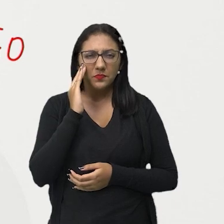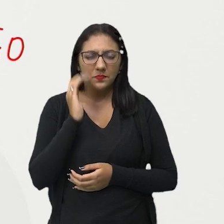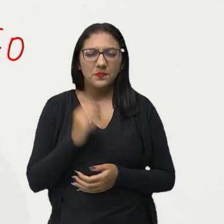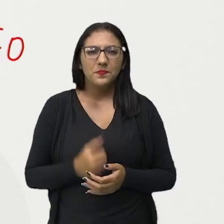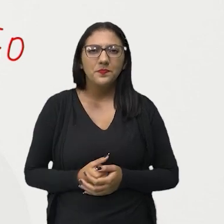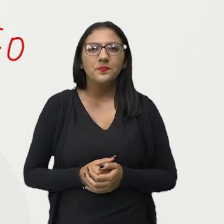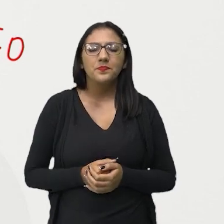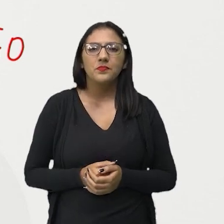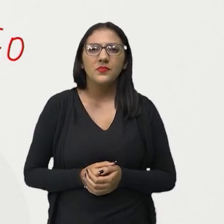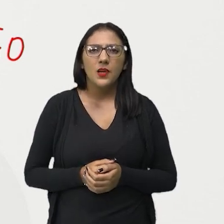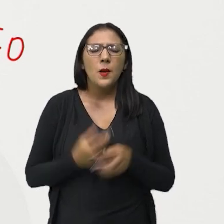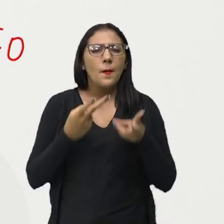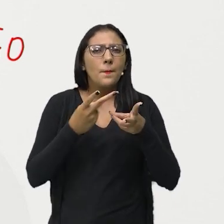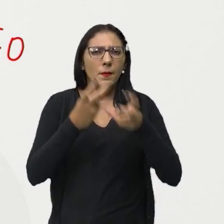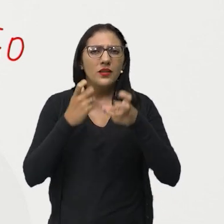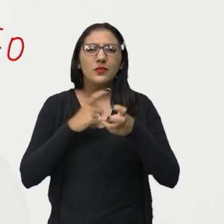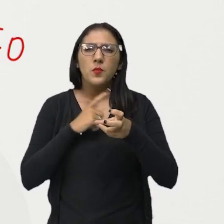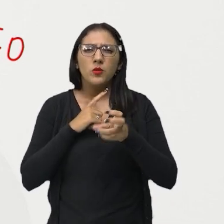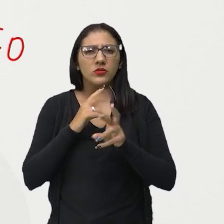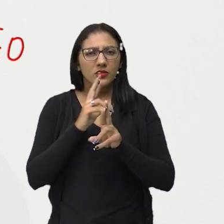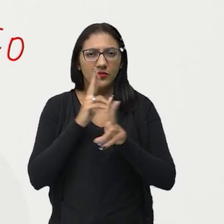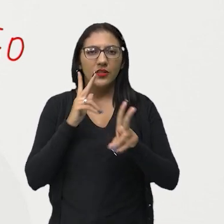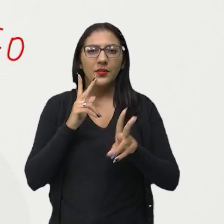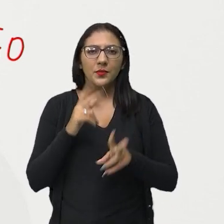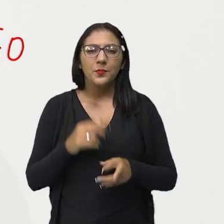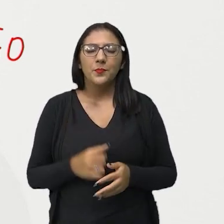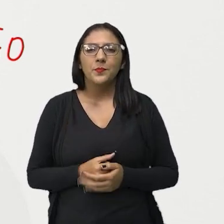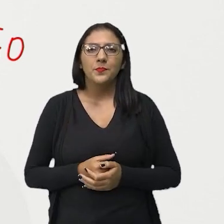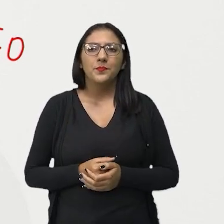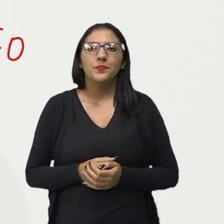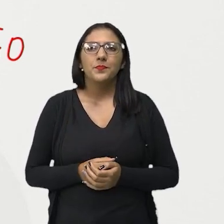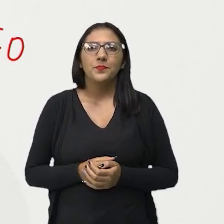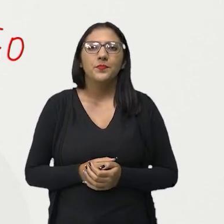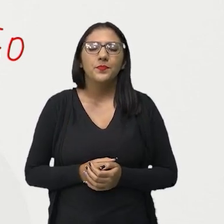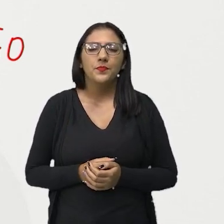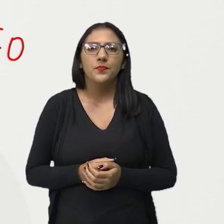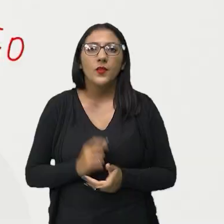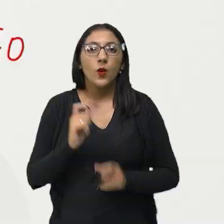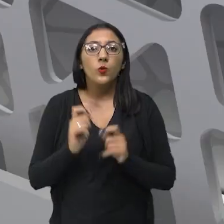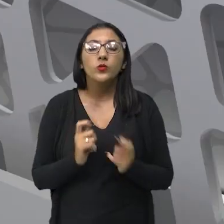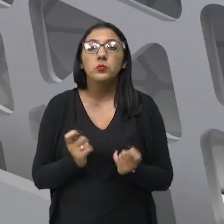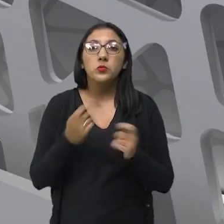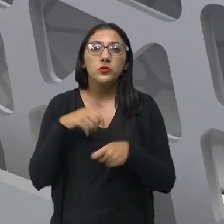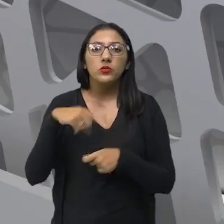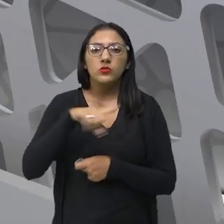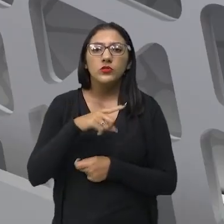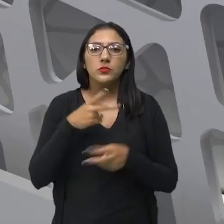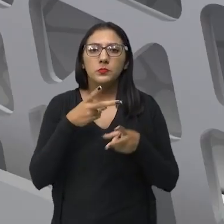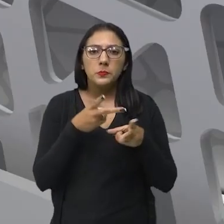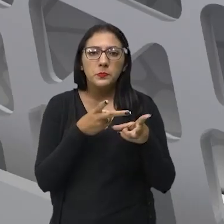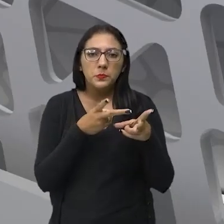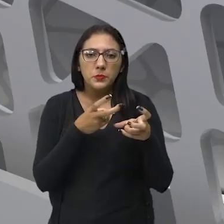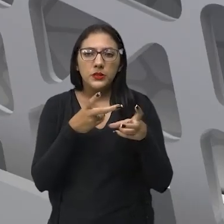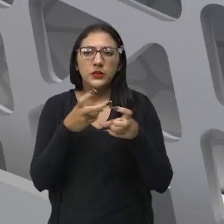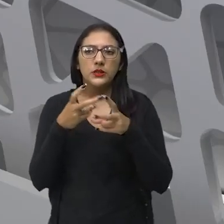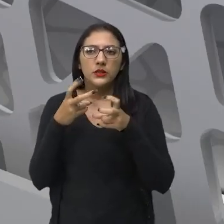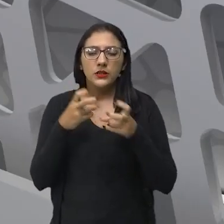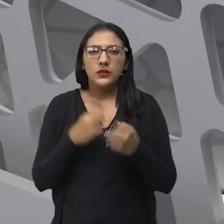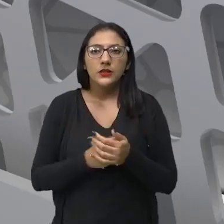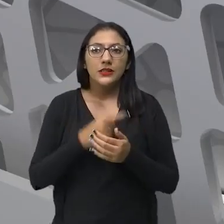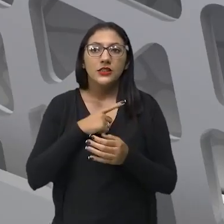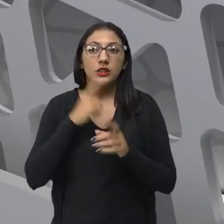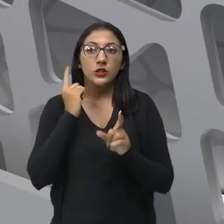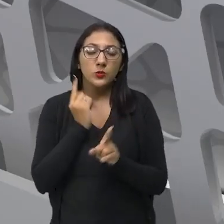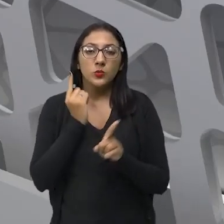aí? Conseguiu perceber a diferença? Tá bom? O que vai fazer você aí chegar